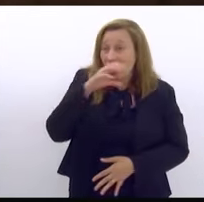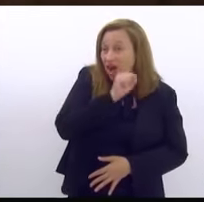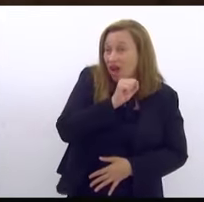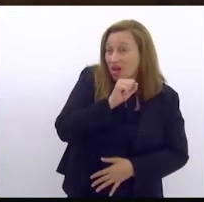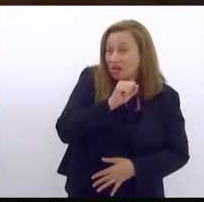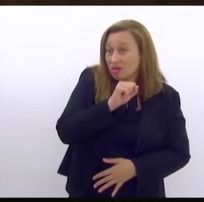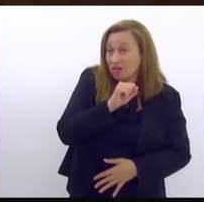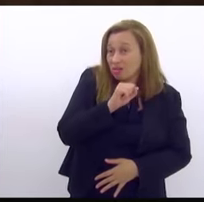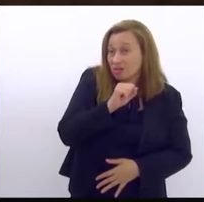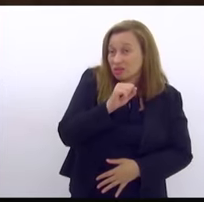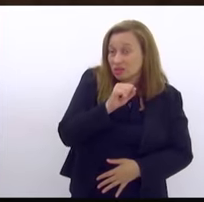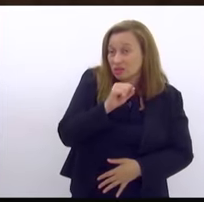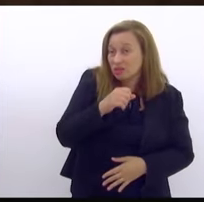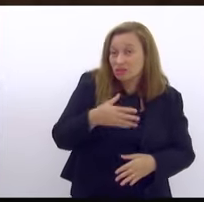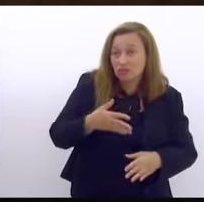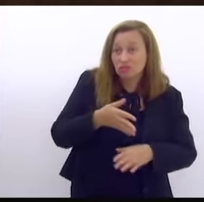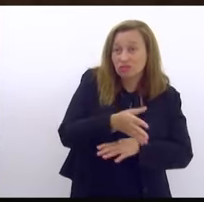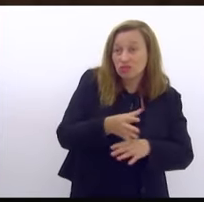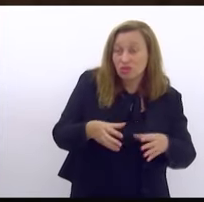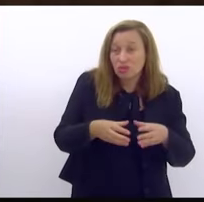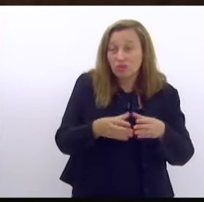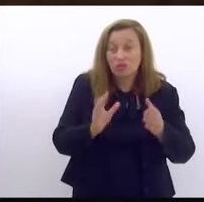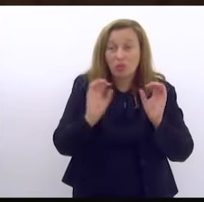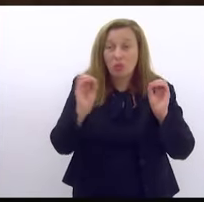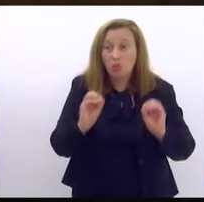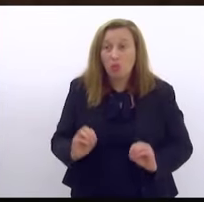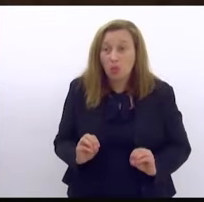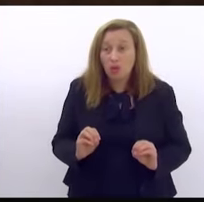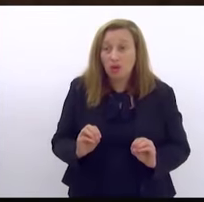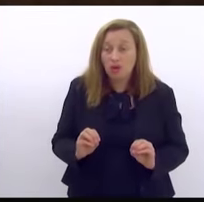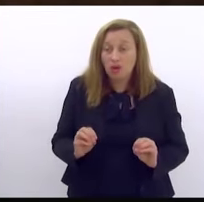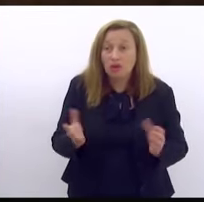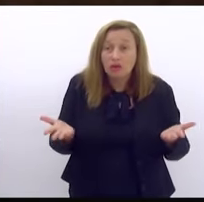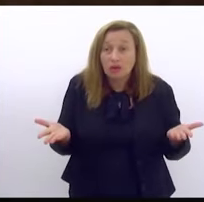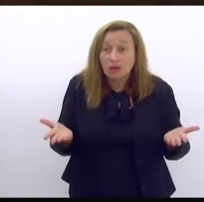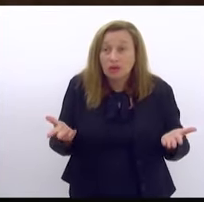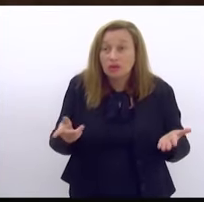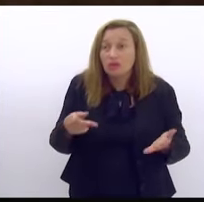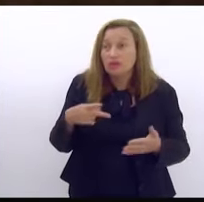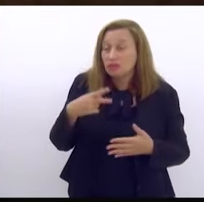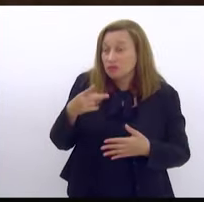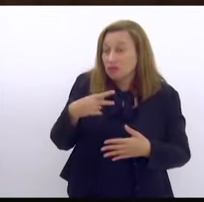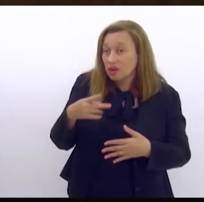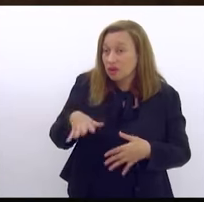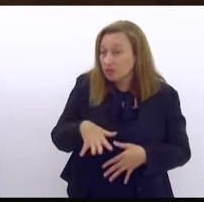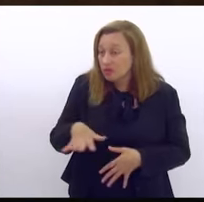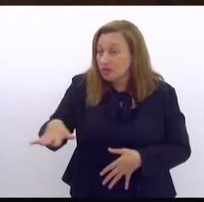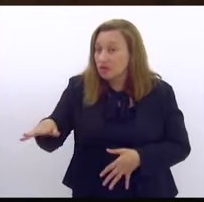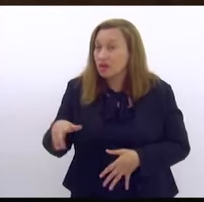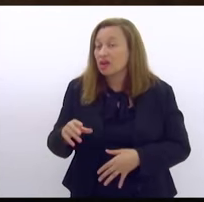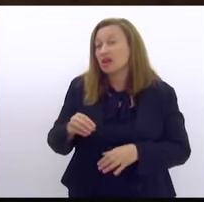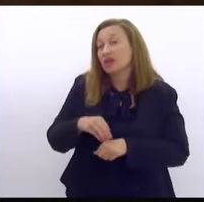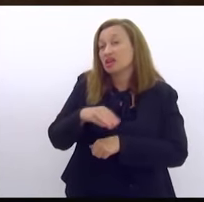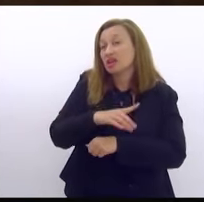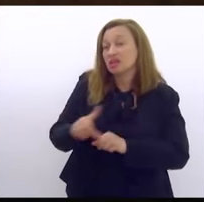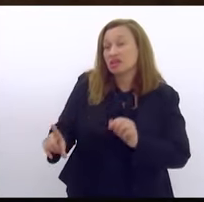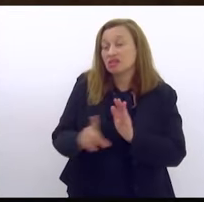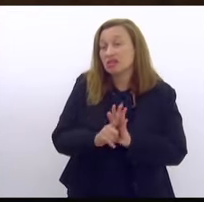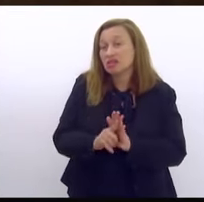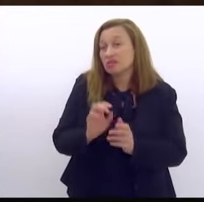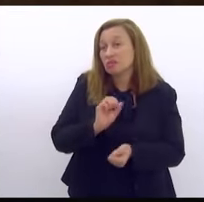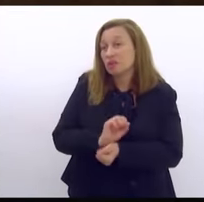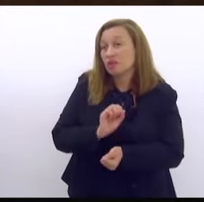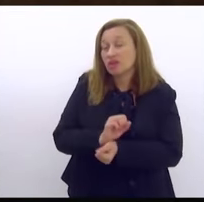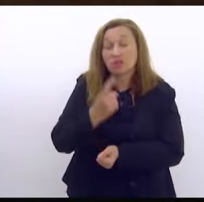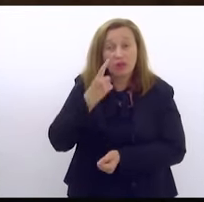vai nas comissões, não vem dos plenários, e diz lá para a sua comunidade, diz assim, ó, fiz a indicação simples, vamos aguardar ver se